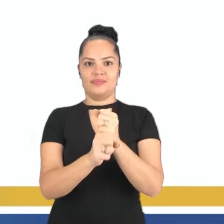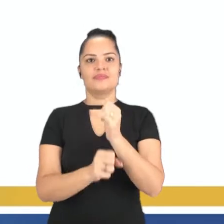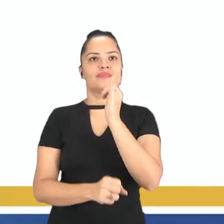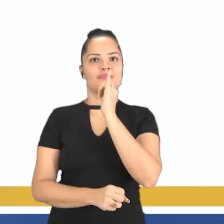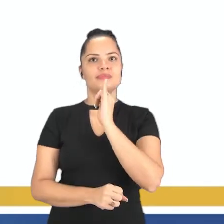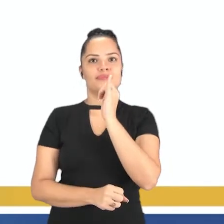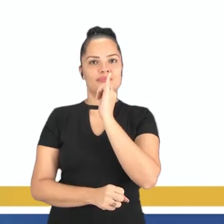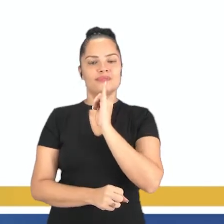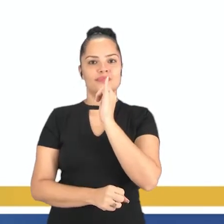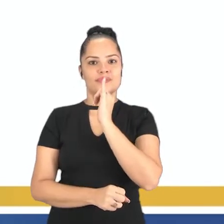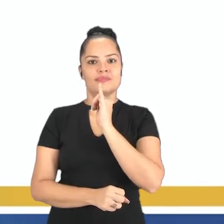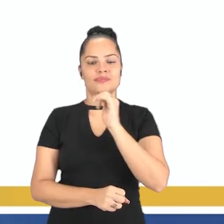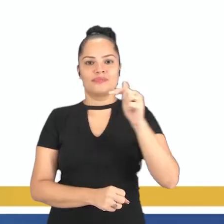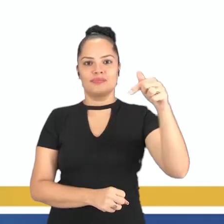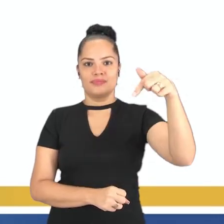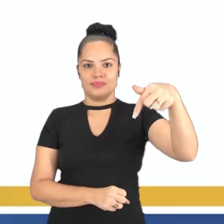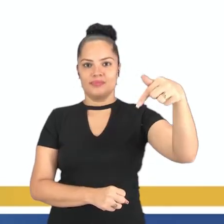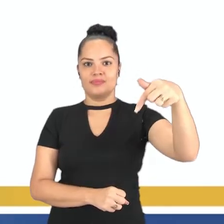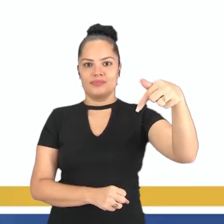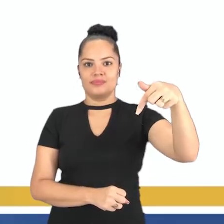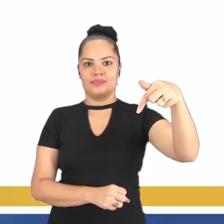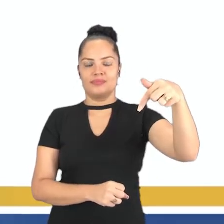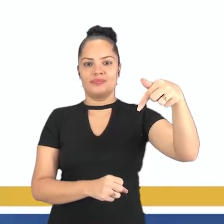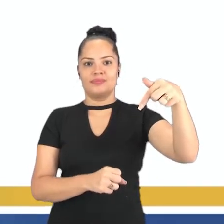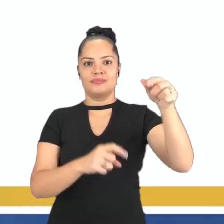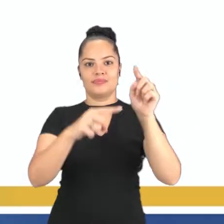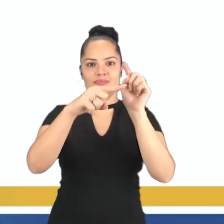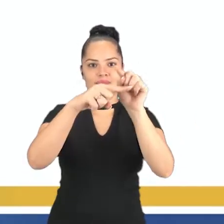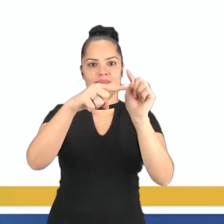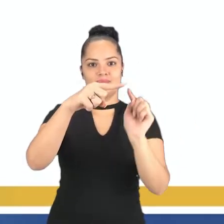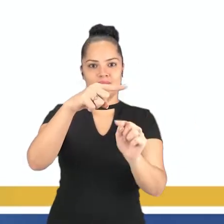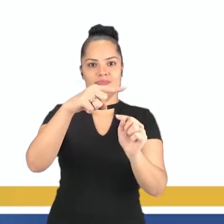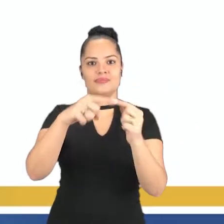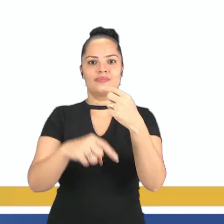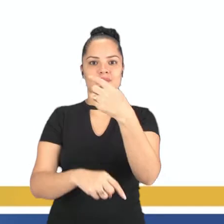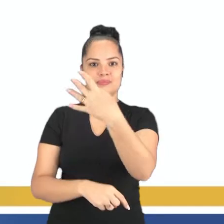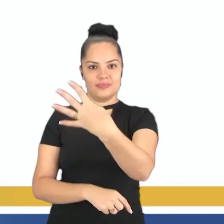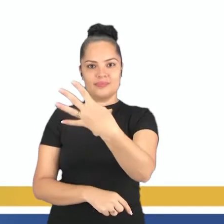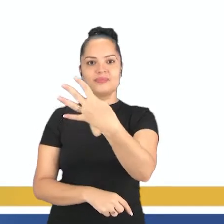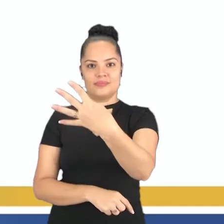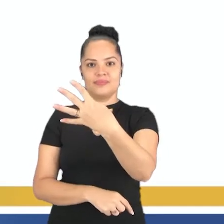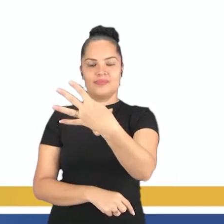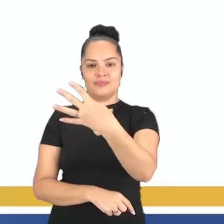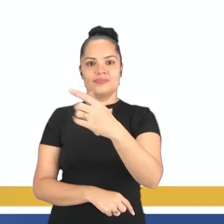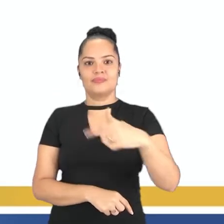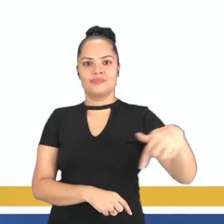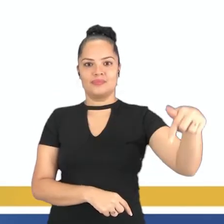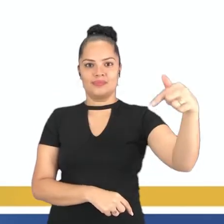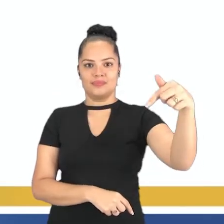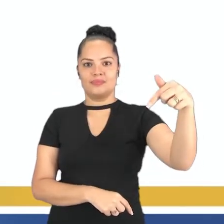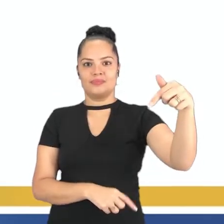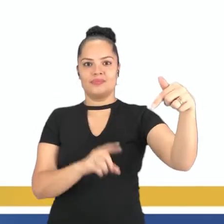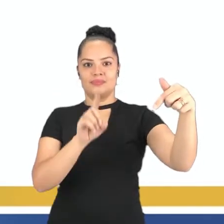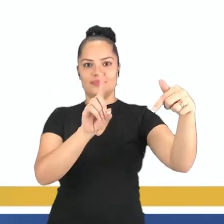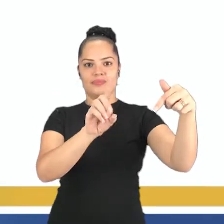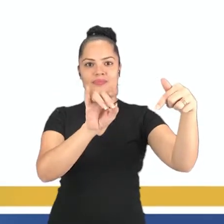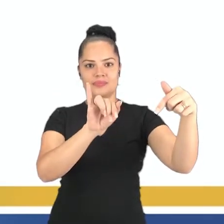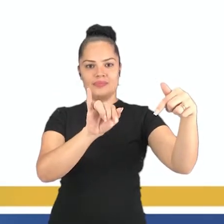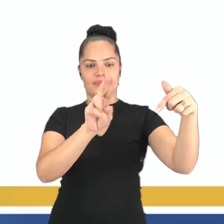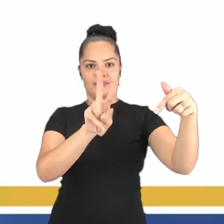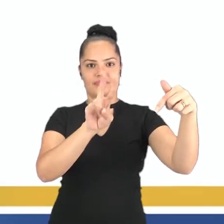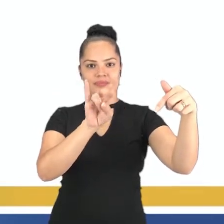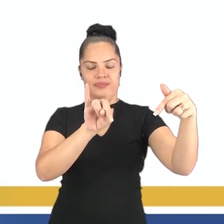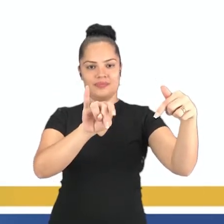exemplo, Nós temos 7 dividido para 4. Então, o 7 que está em azul, nós chamamos de dividendo